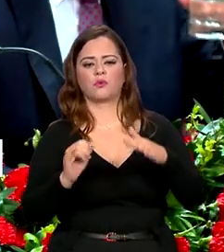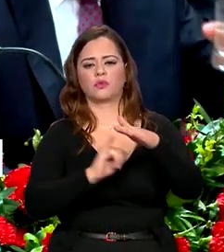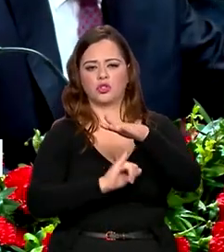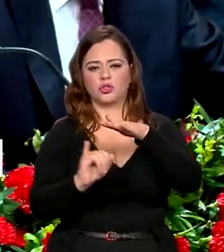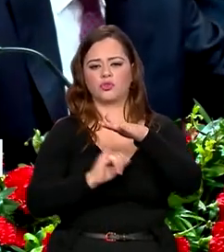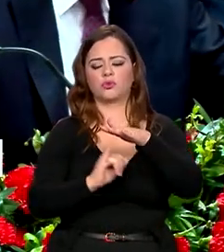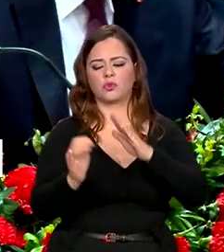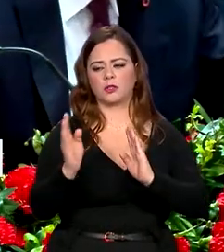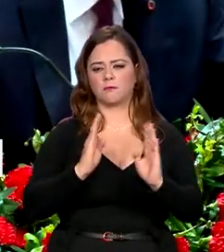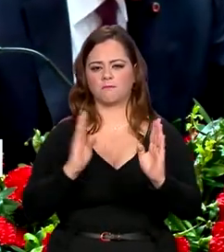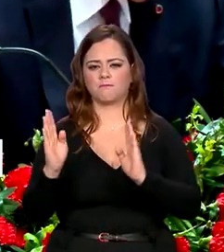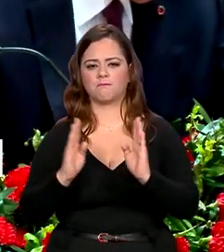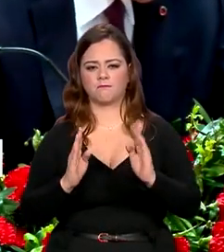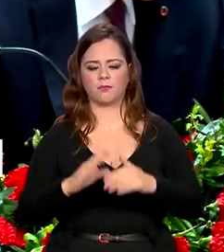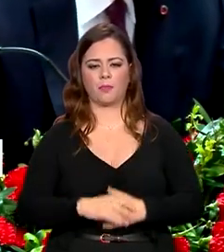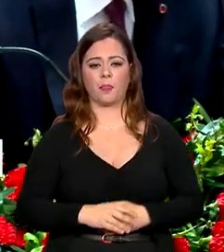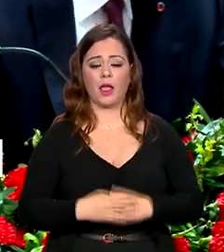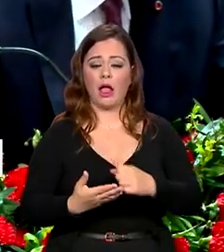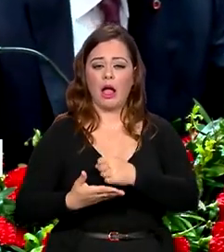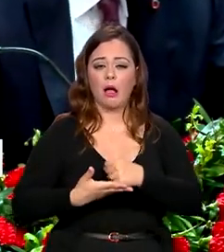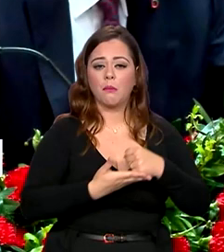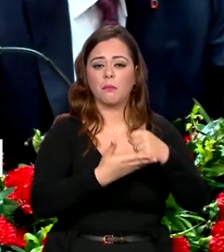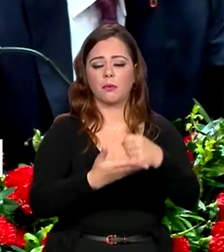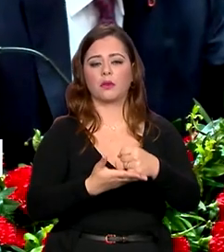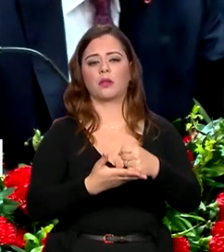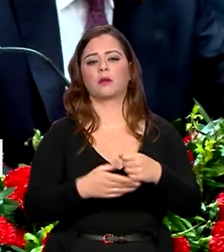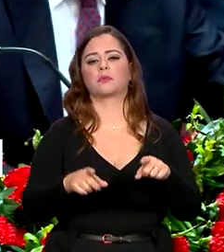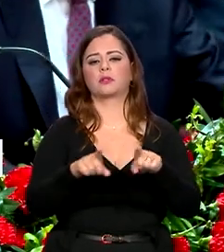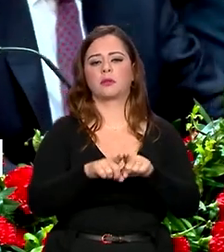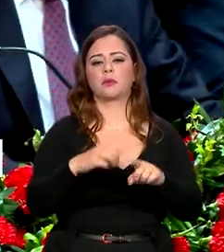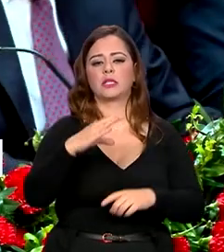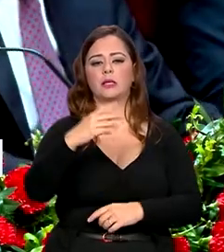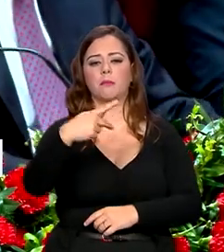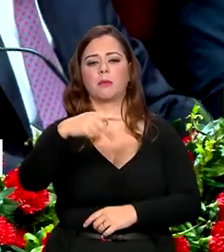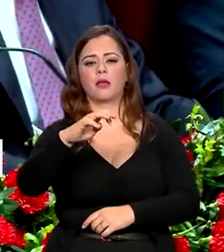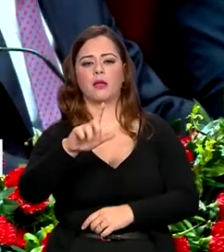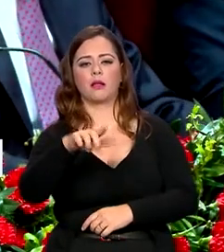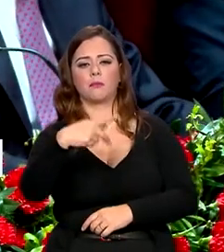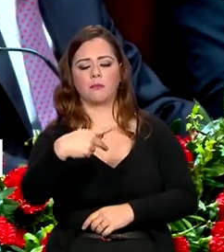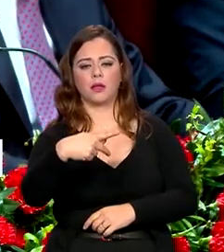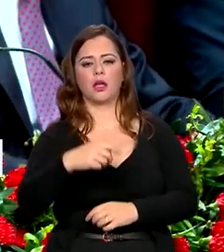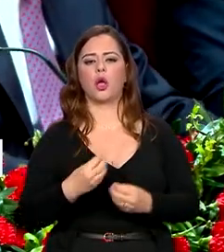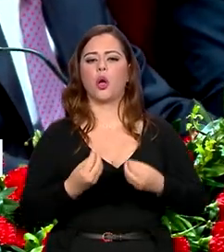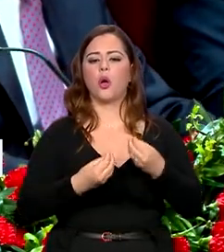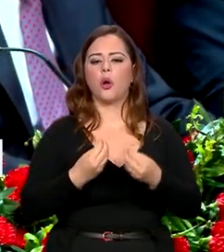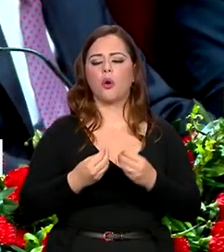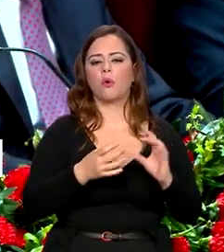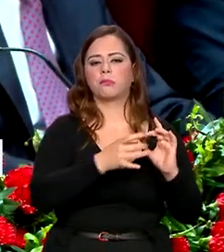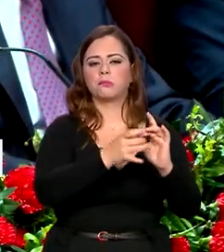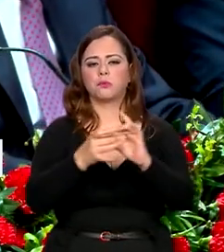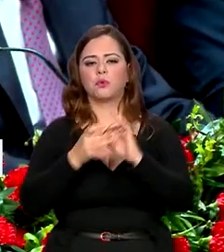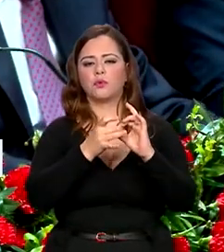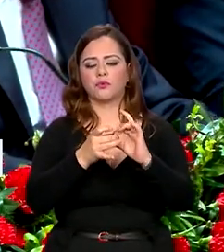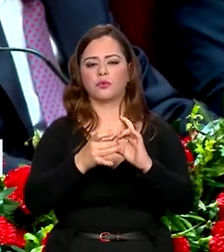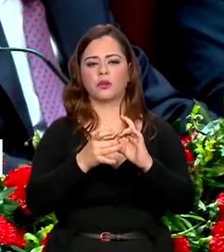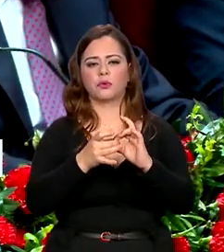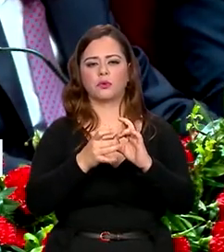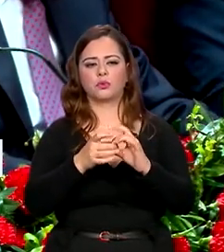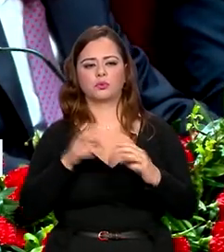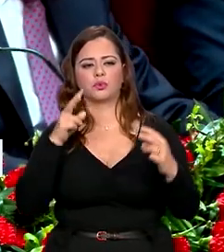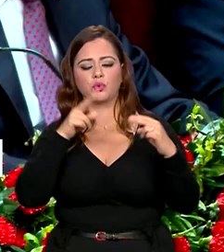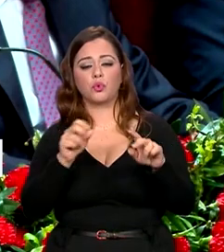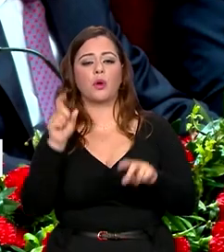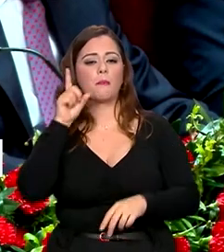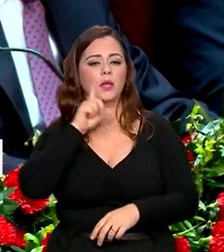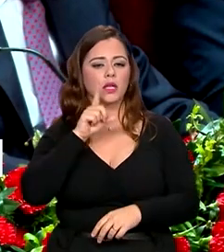multilaterais. Apoiamos o ingresso da CPLP como membro observador da Conferência